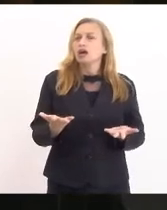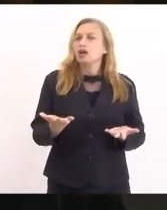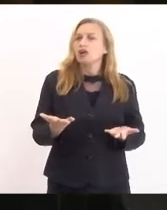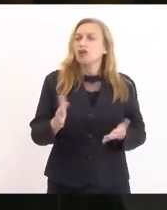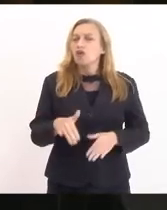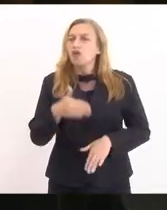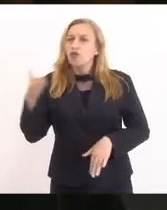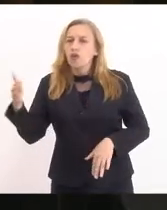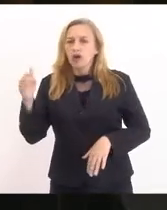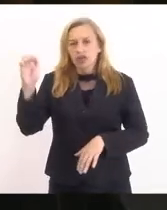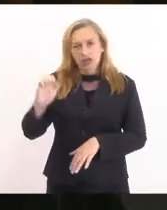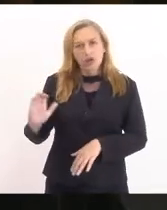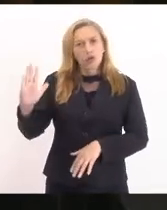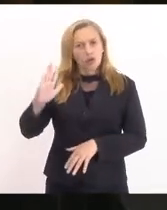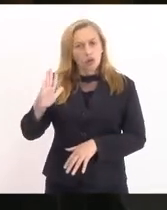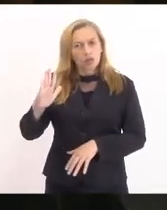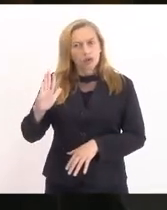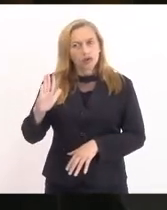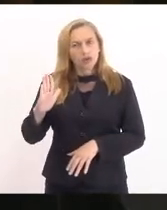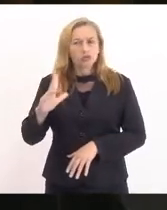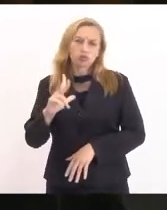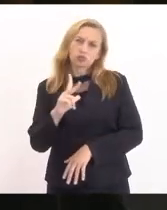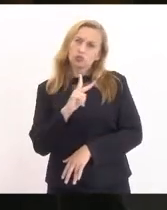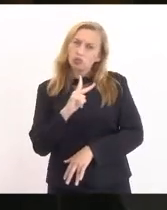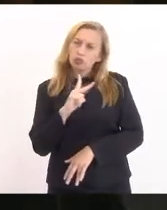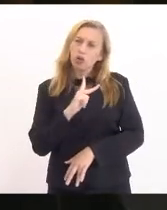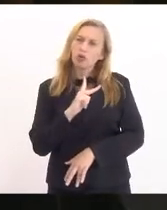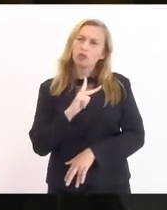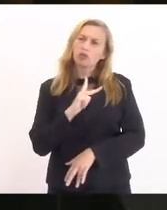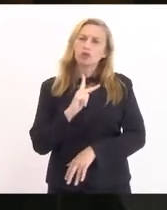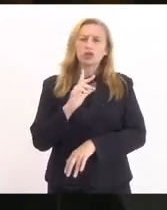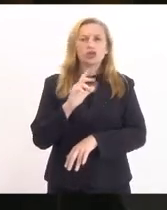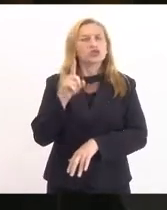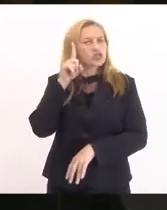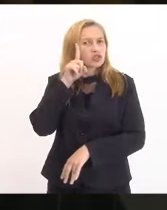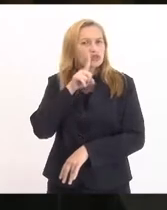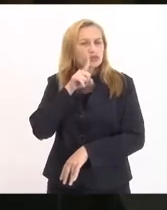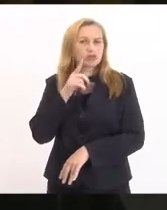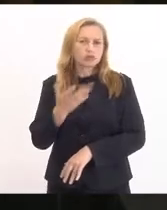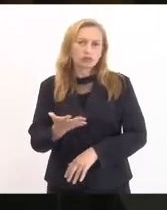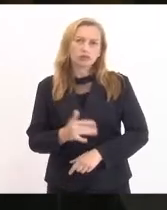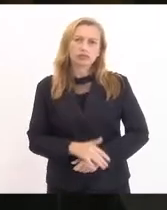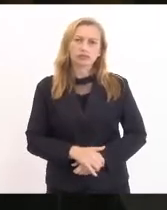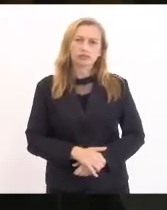fora da Europa, do próprio Estados Unidos.